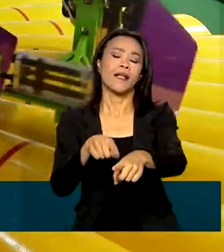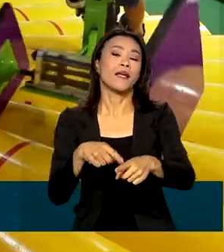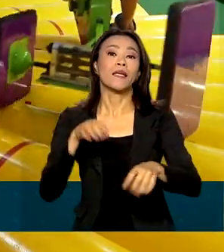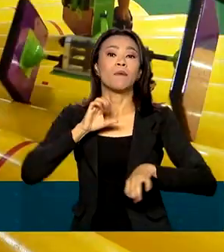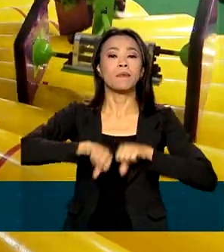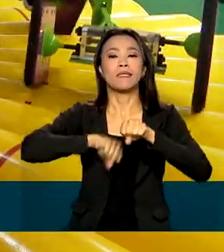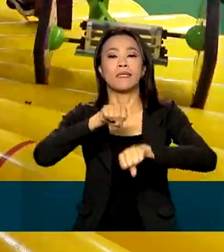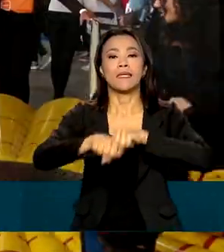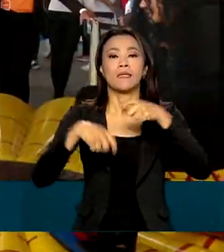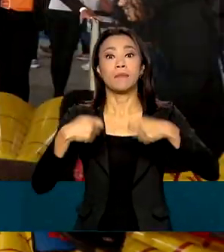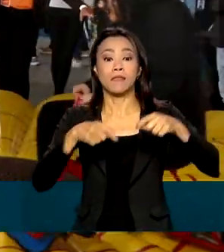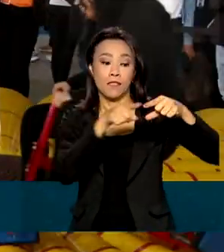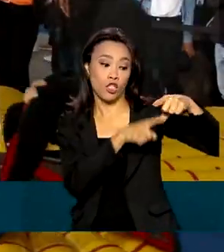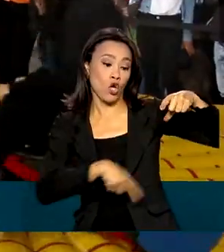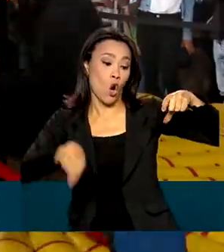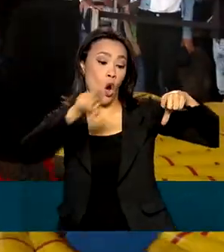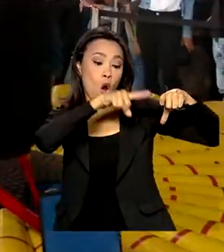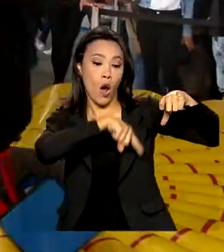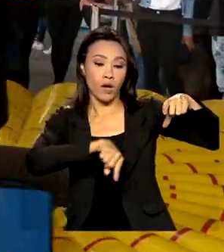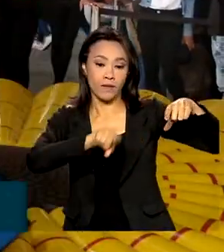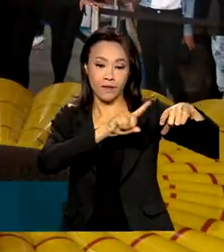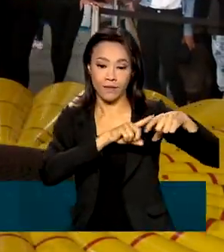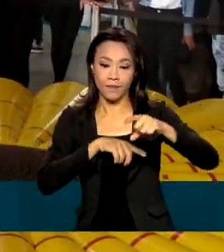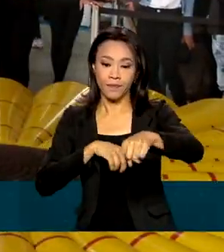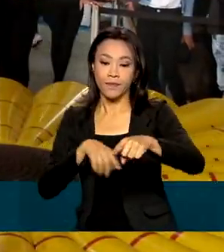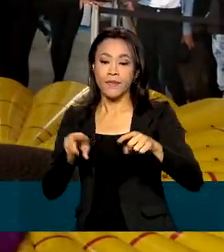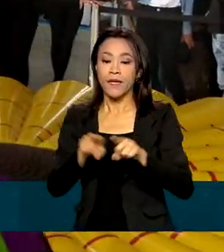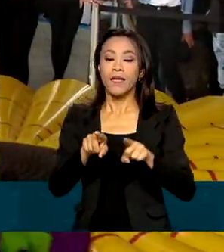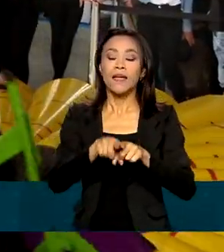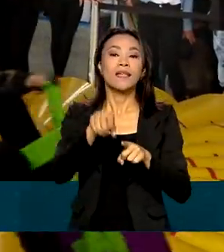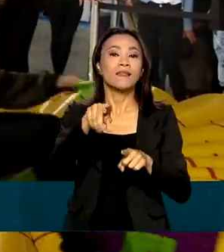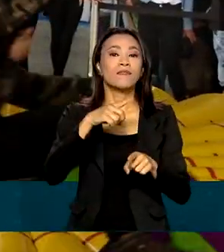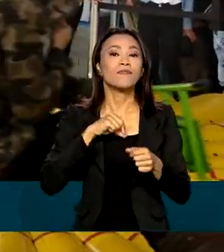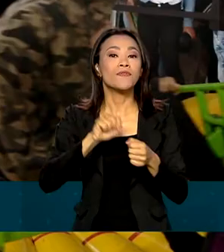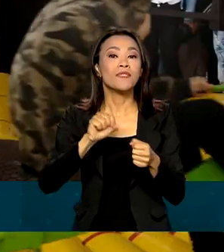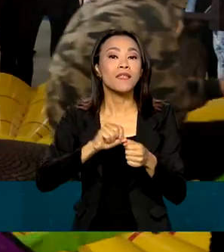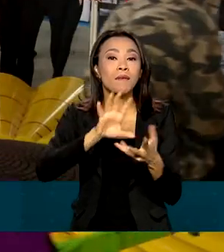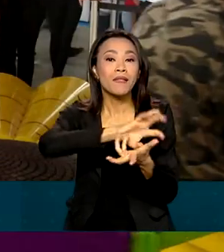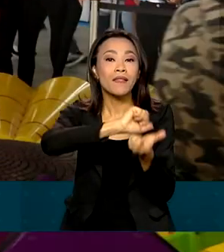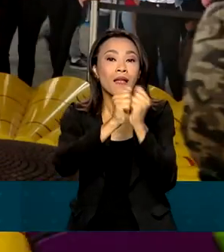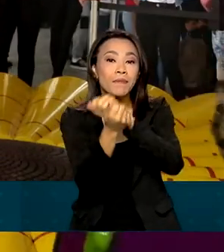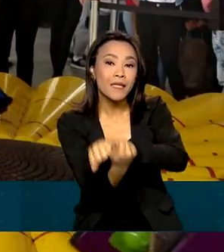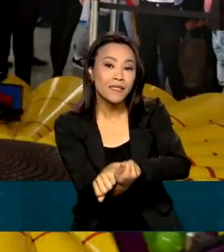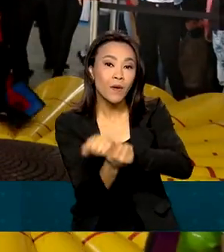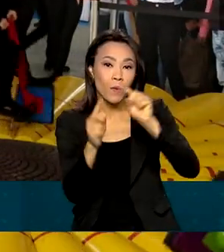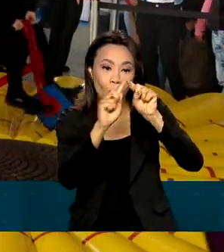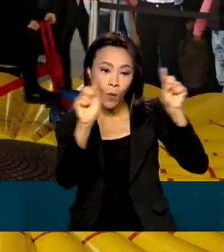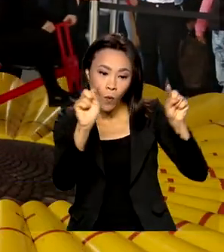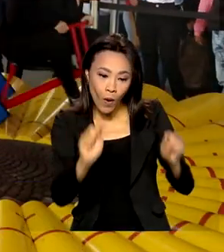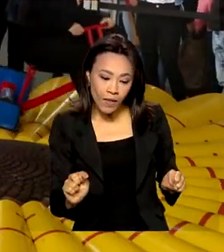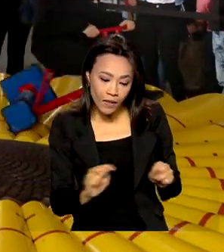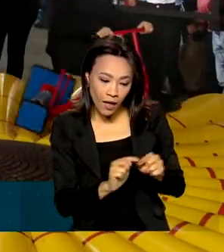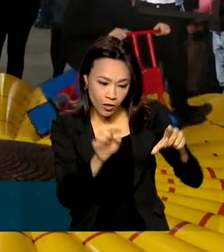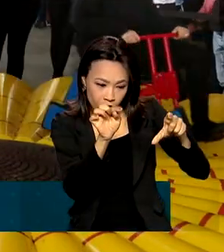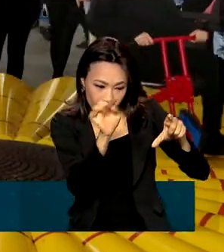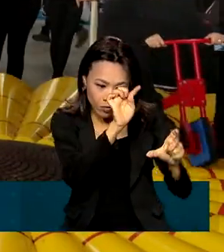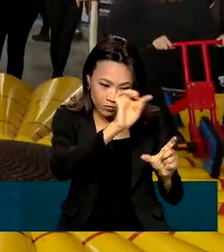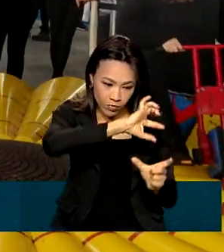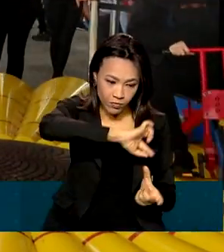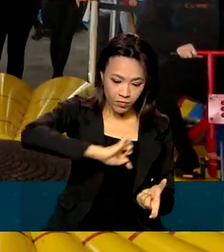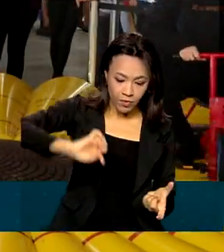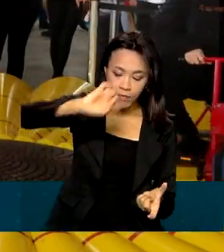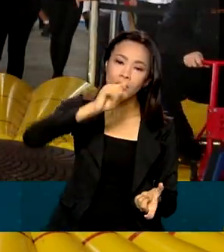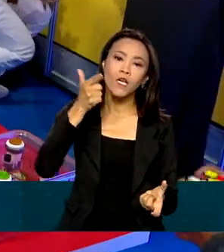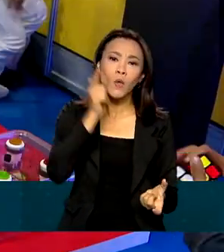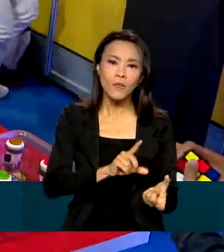para se movimentar? Eles acoplaram a pista como uma concavidade para se encaixar com cada vértice do quadrado, fazendo com que a bicicleta